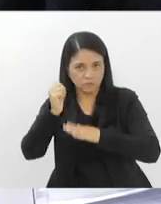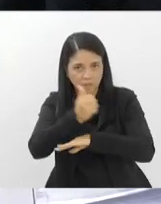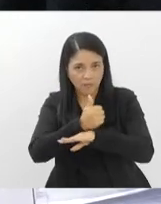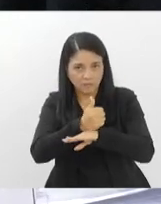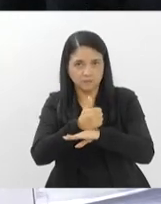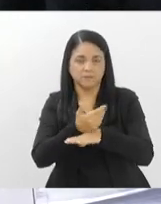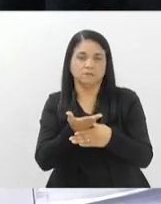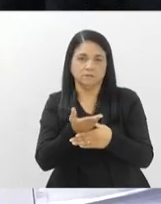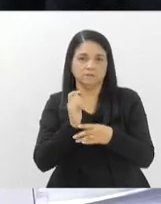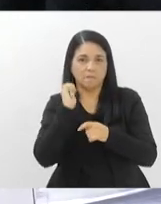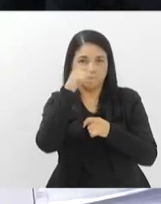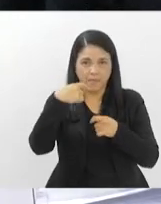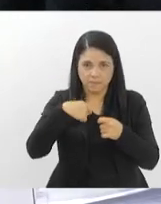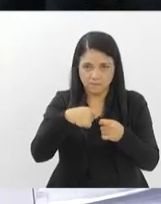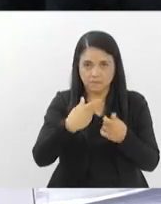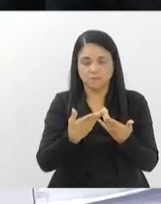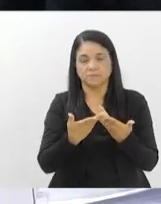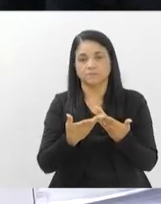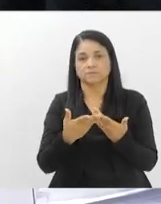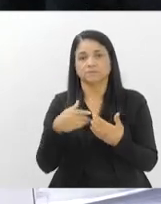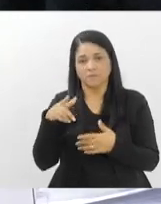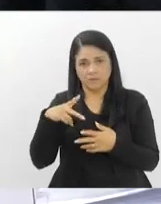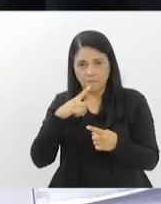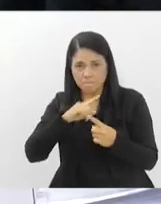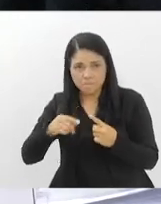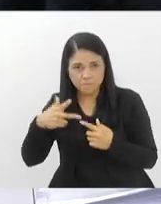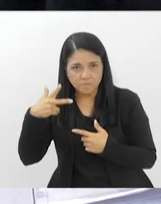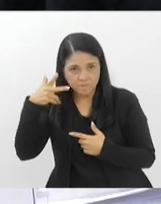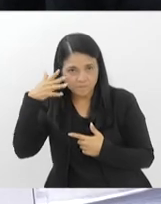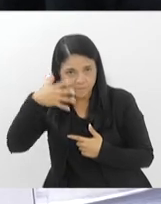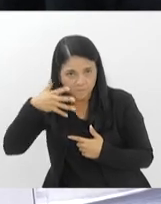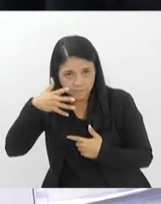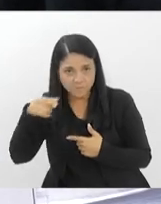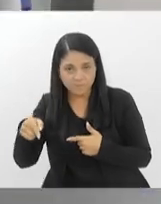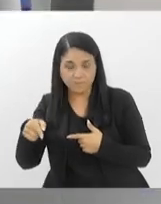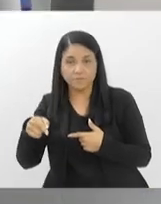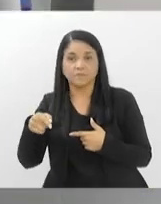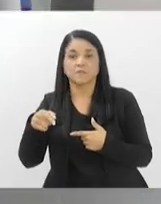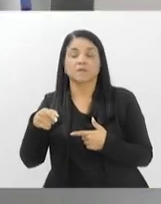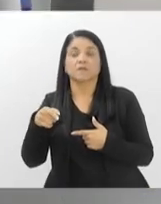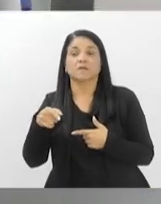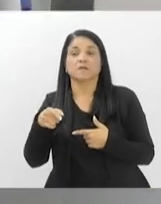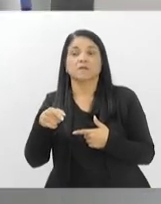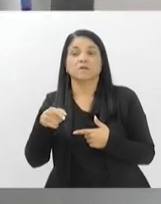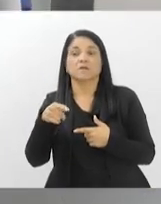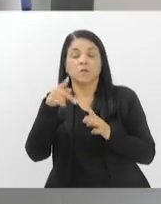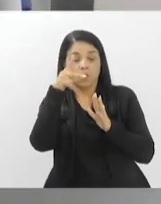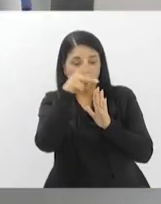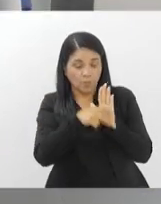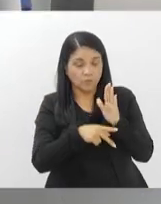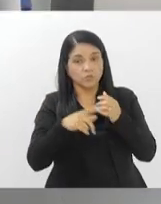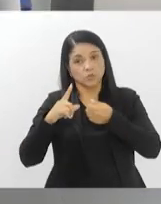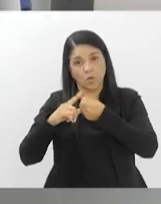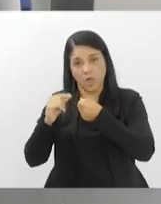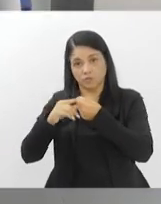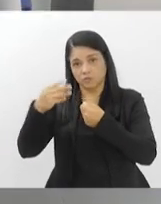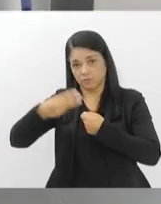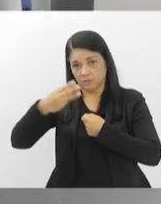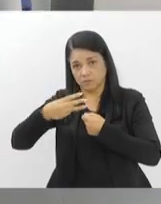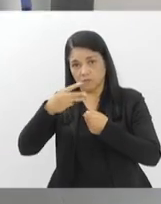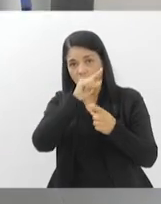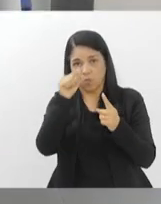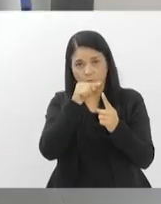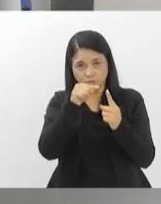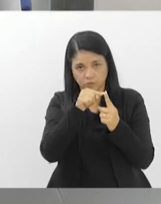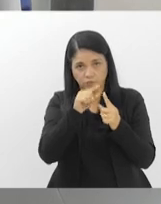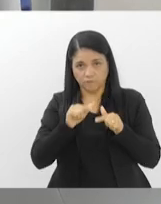não cria... Que permite uma parte, tá, sério? Sim, aqui a gente não está criando. O projeto de Vossa Excelência prevê, no artigo 3º, para a consecução dos